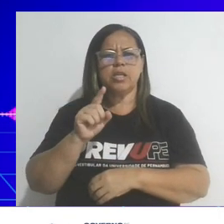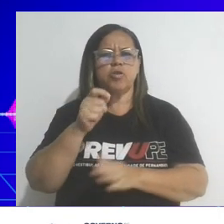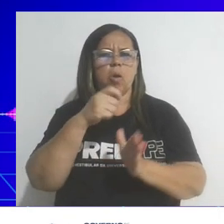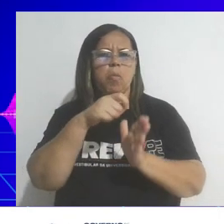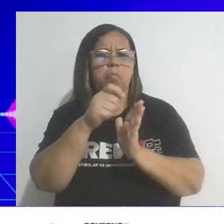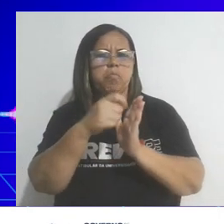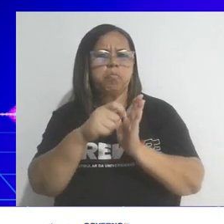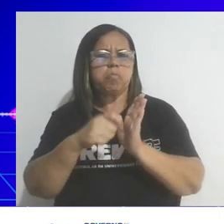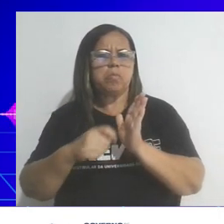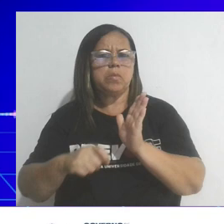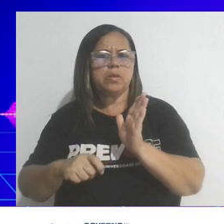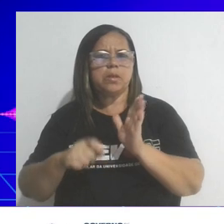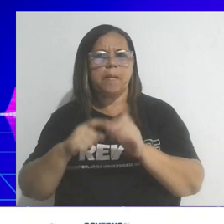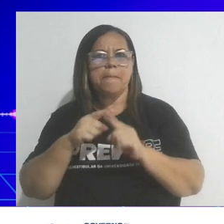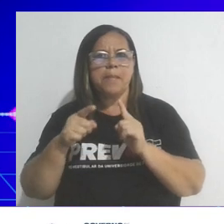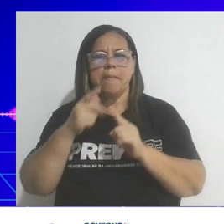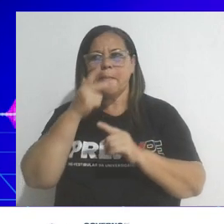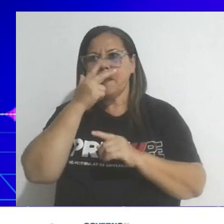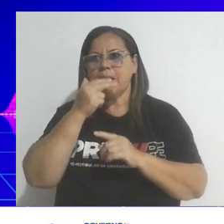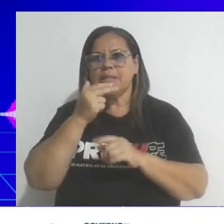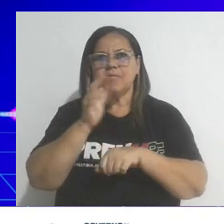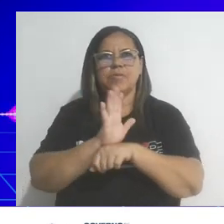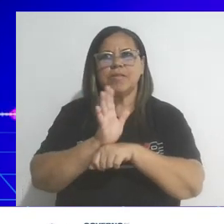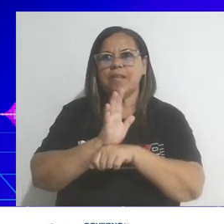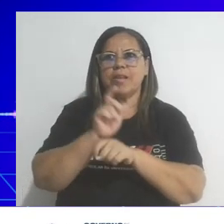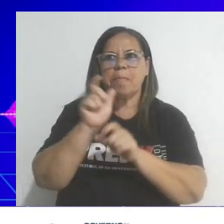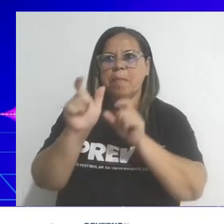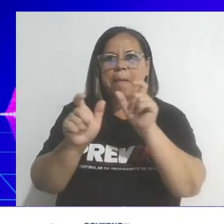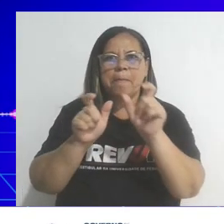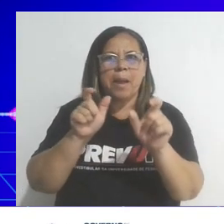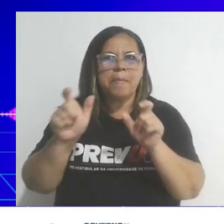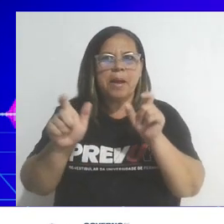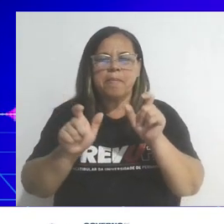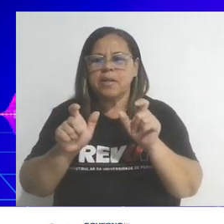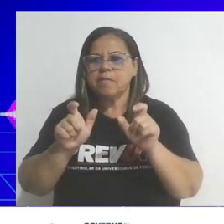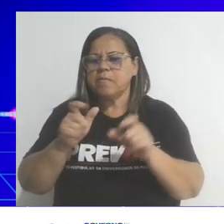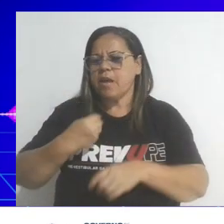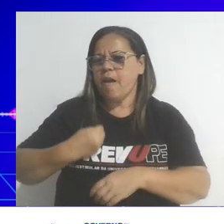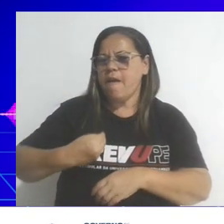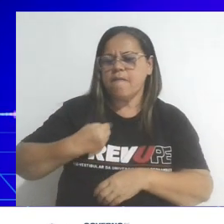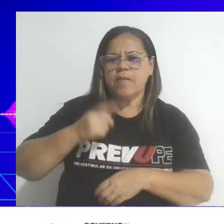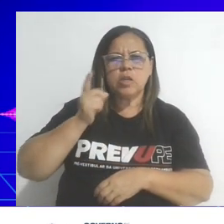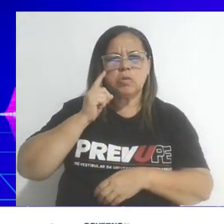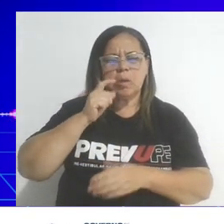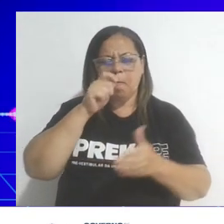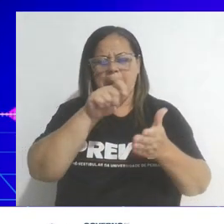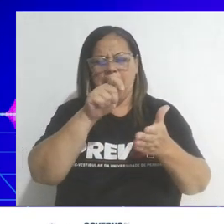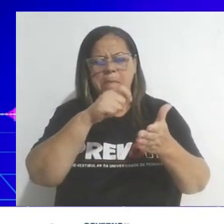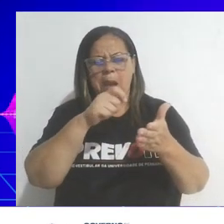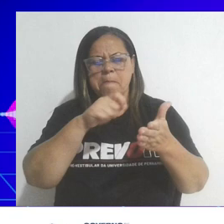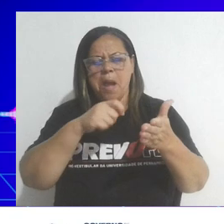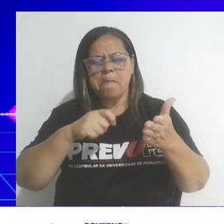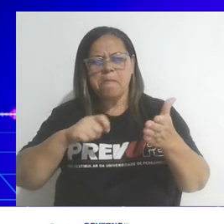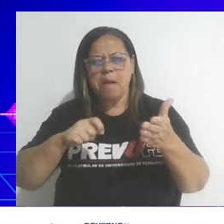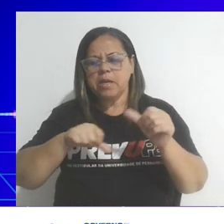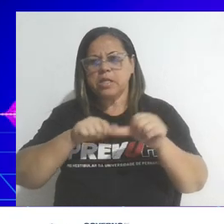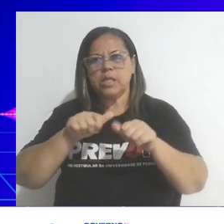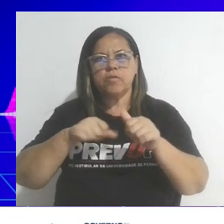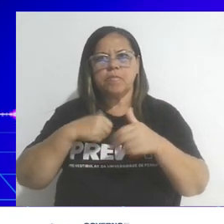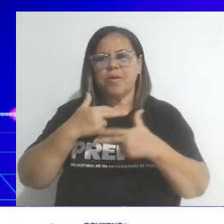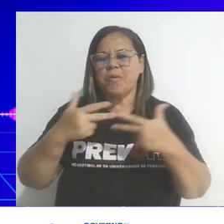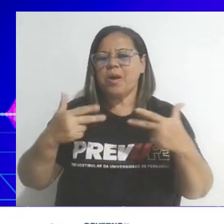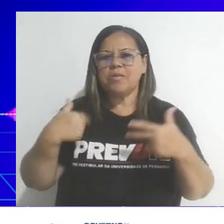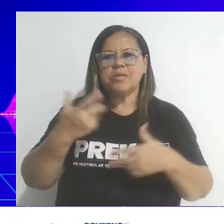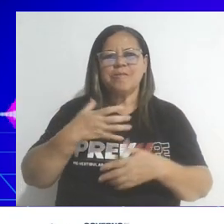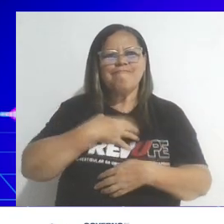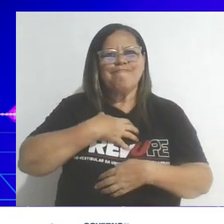escritor era quase um snea das palavras ele pegava a vida cotidiana transferia para o papel e transformava em algo que a gente